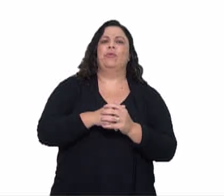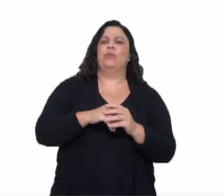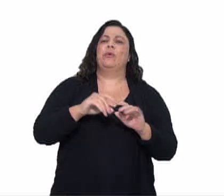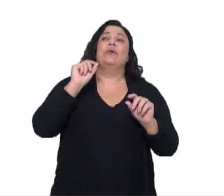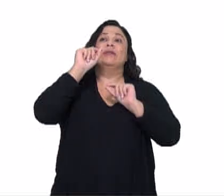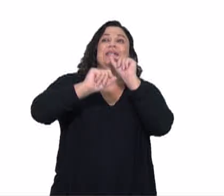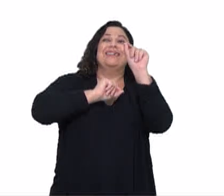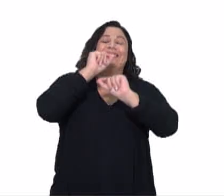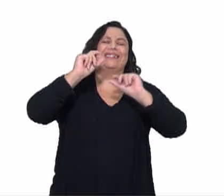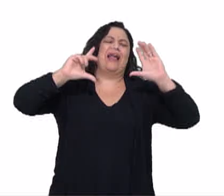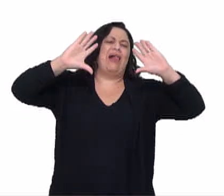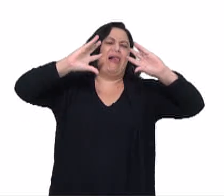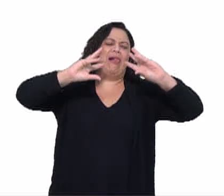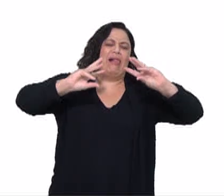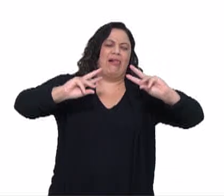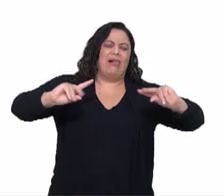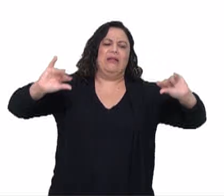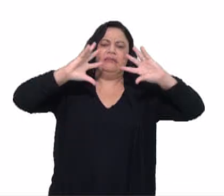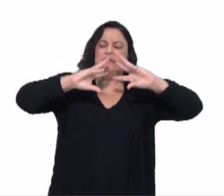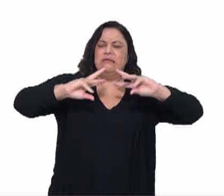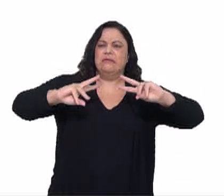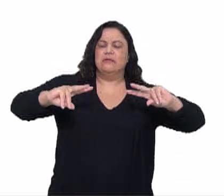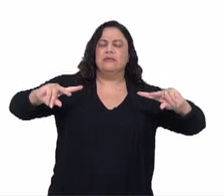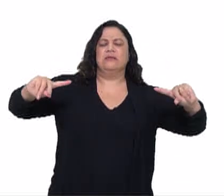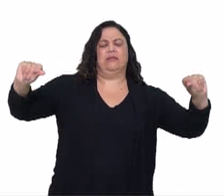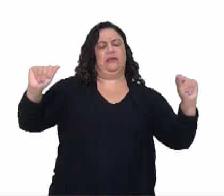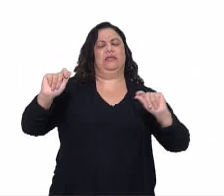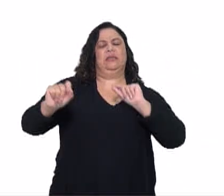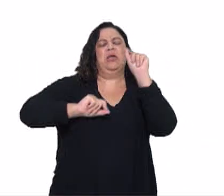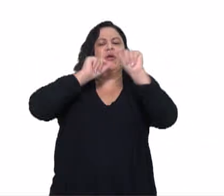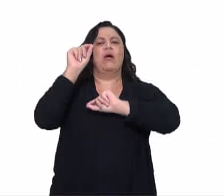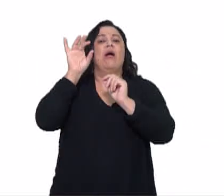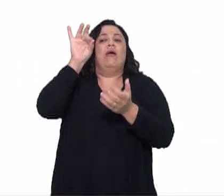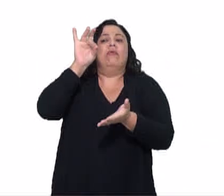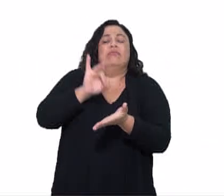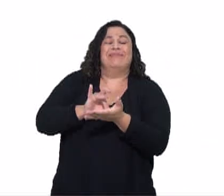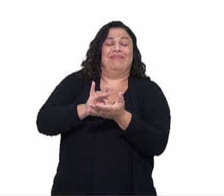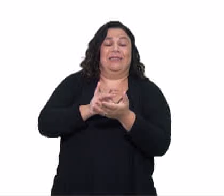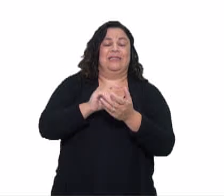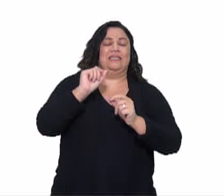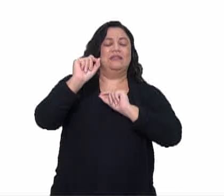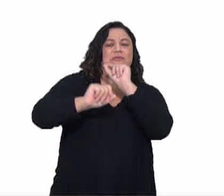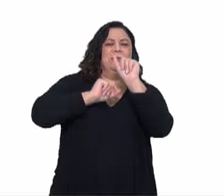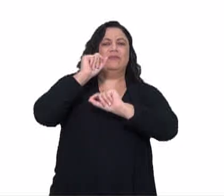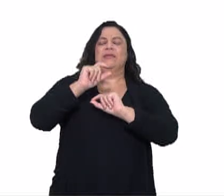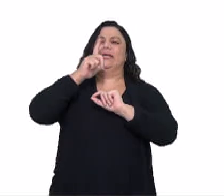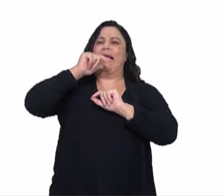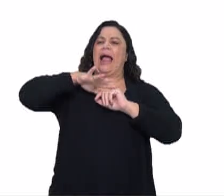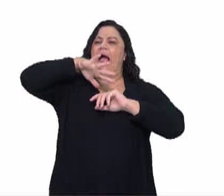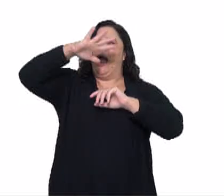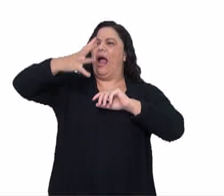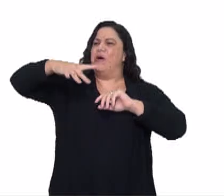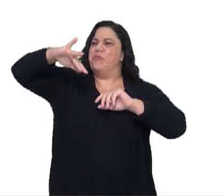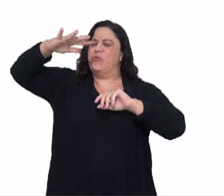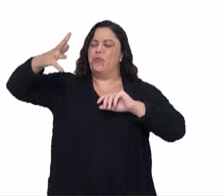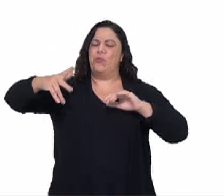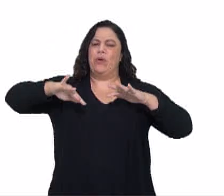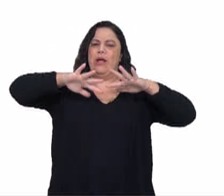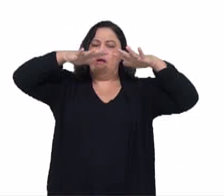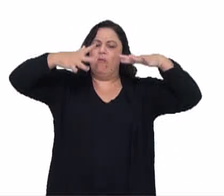Cientistas alarmados afirmam que isso significa elevação ainda maior do nível do mar do que eles